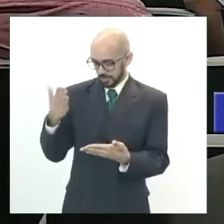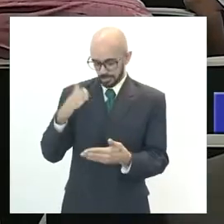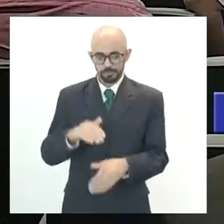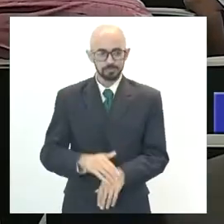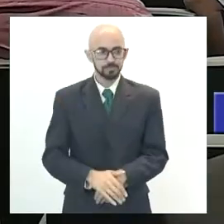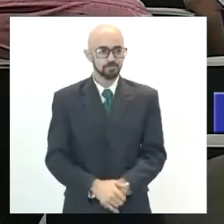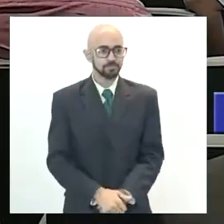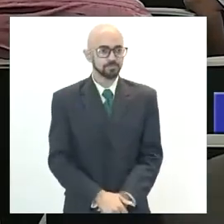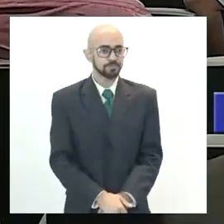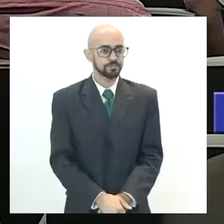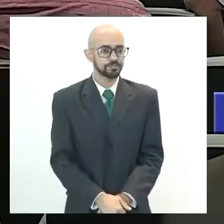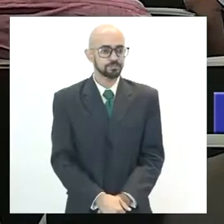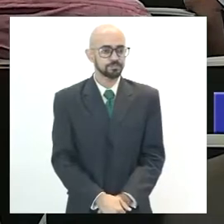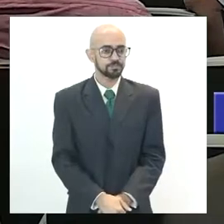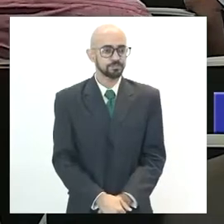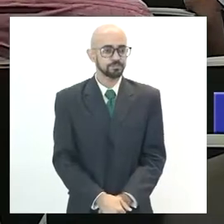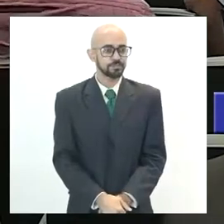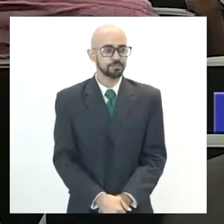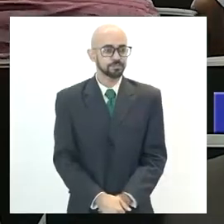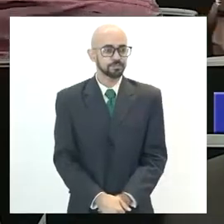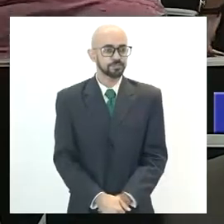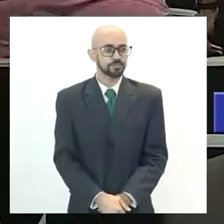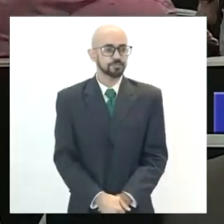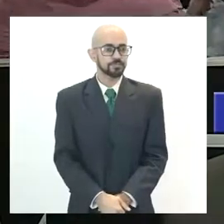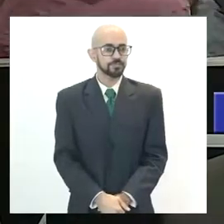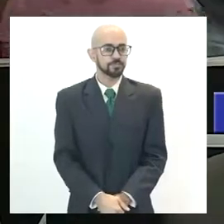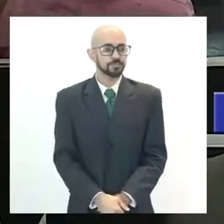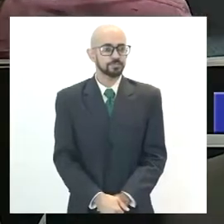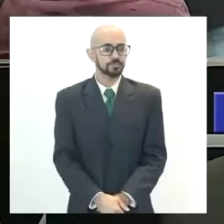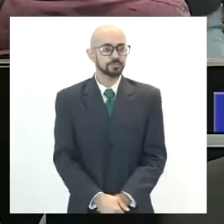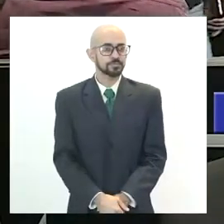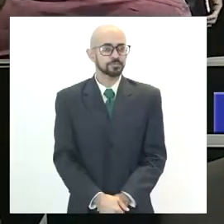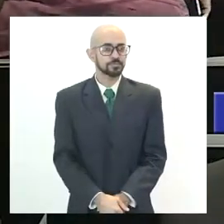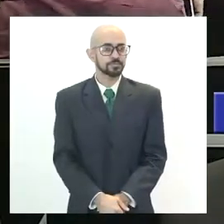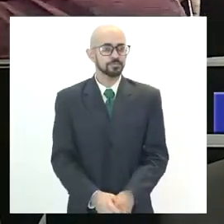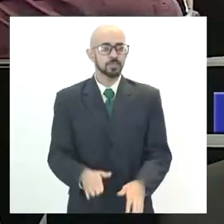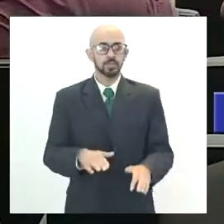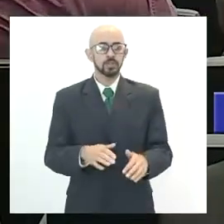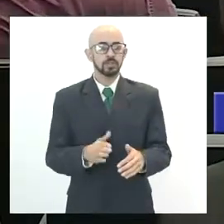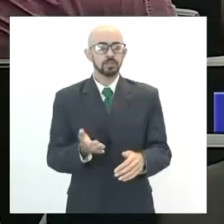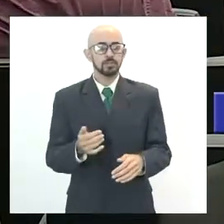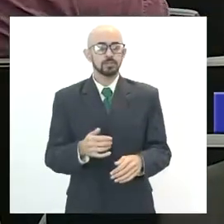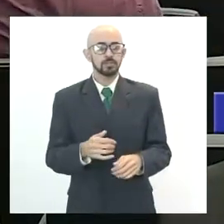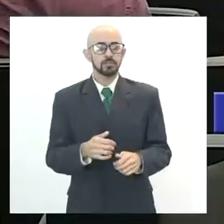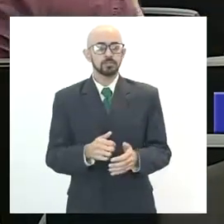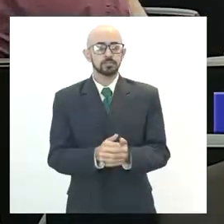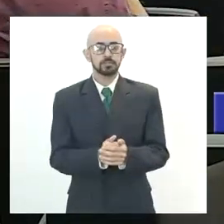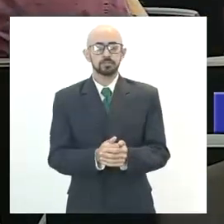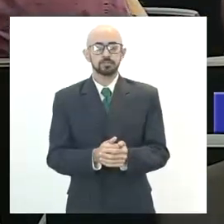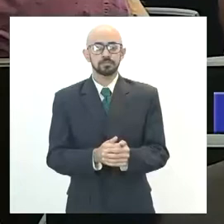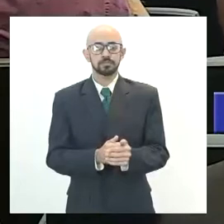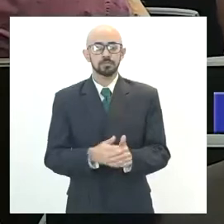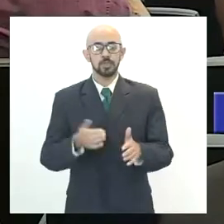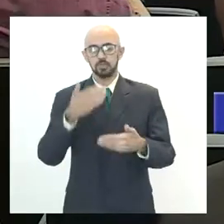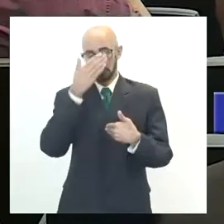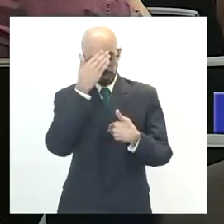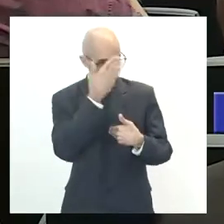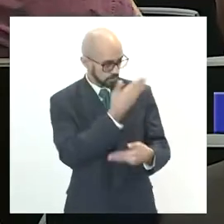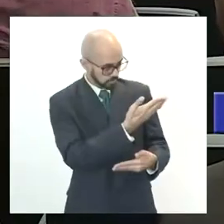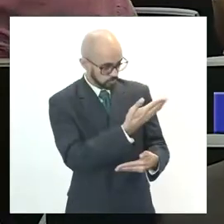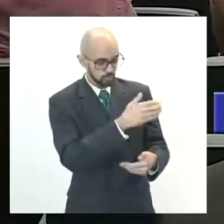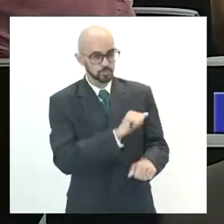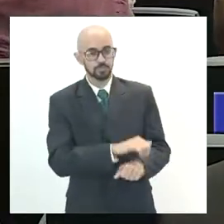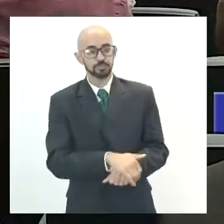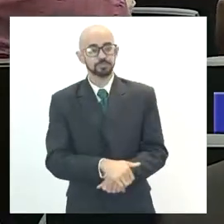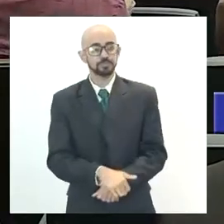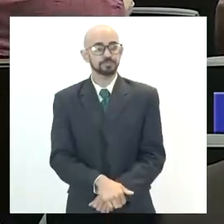Ah tá Ah tá legal te agradeço vamos lá para dizer o